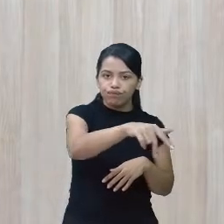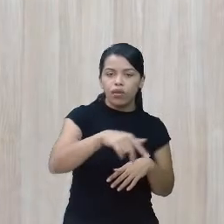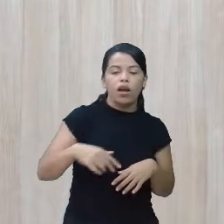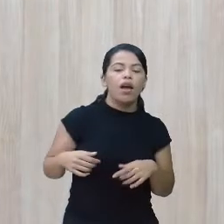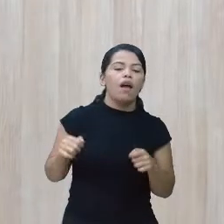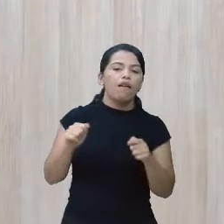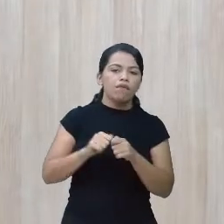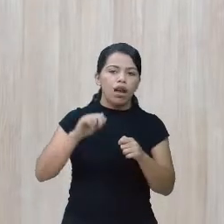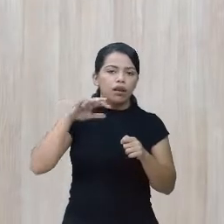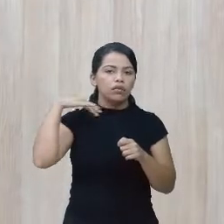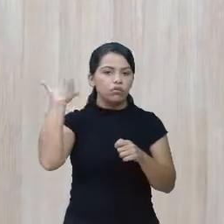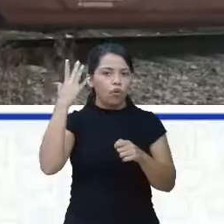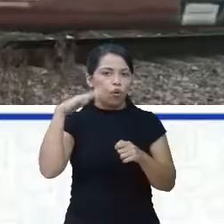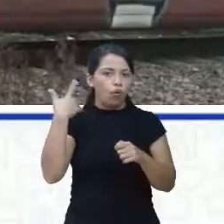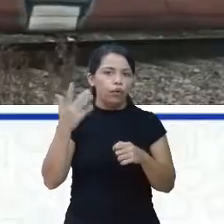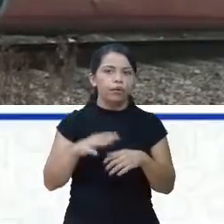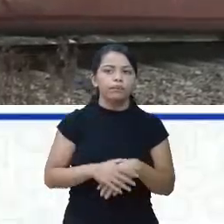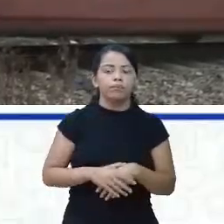artificiais.